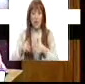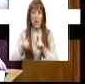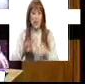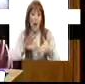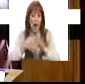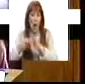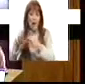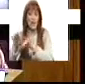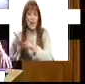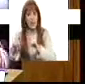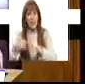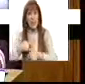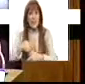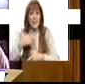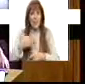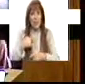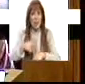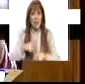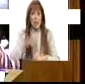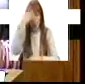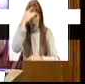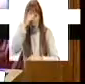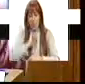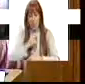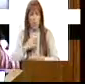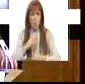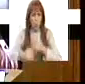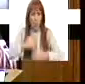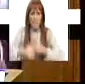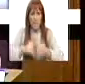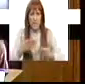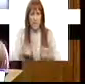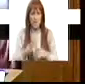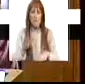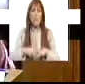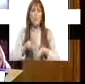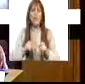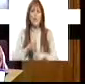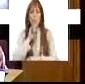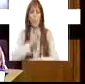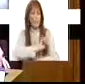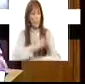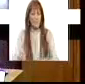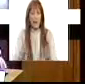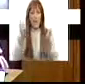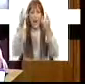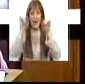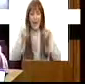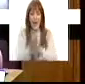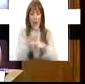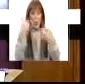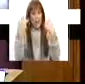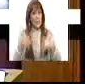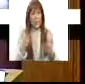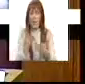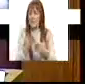nessa lógica. Também quero dizer, Sr. Ministro, que na nossa perspectiva é um avançar relativamente à potencialidade que este setor